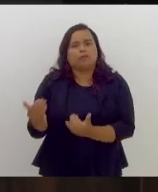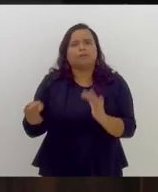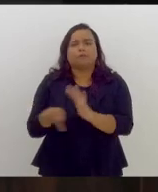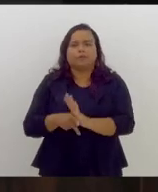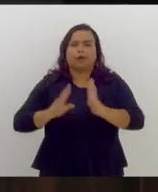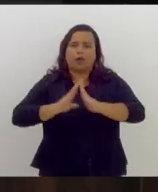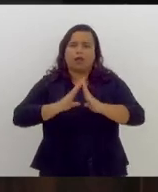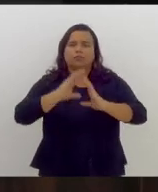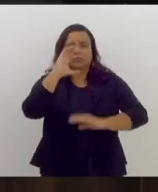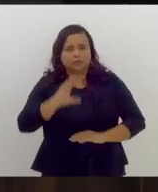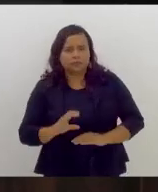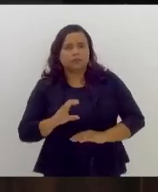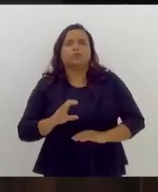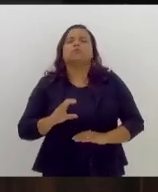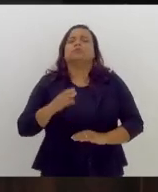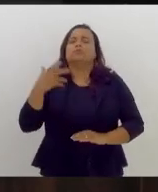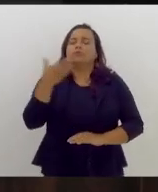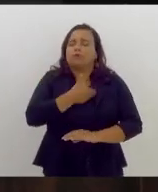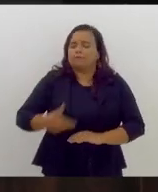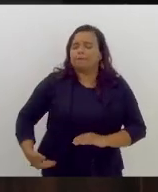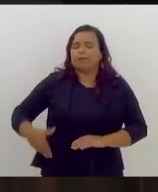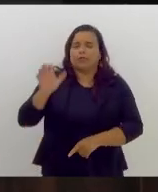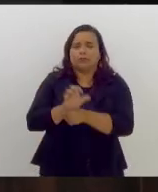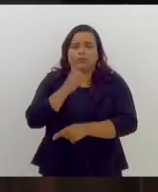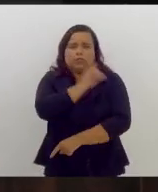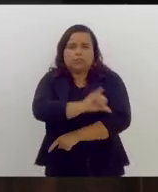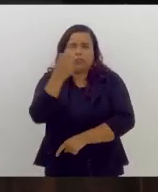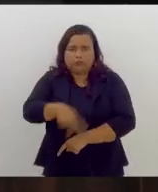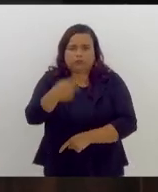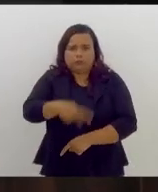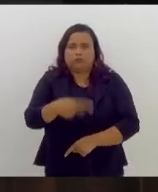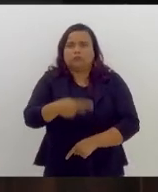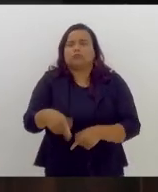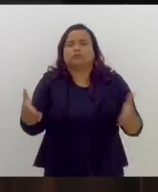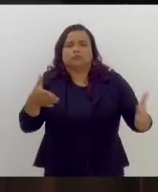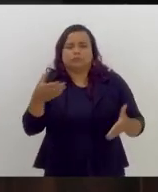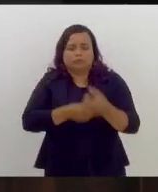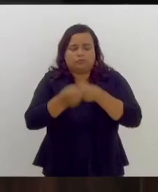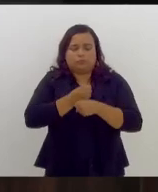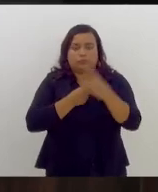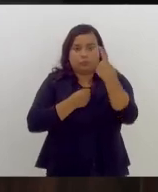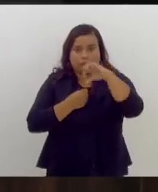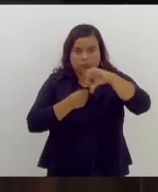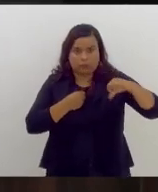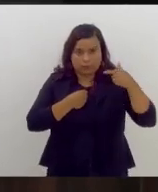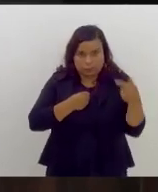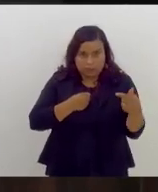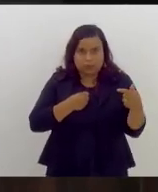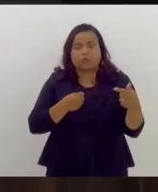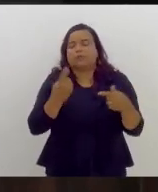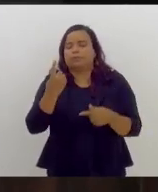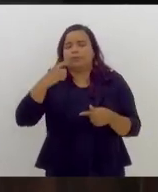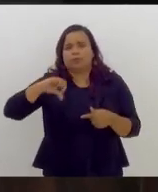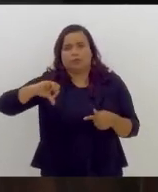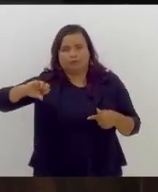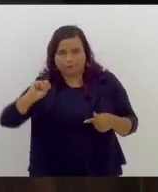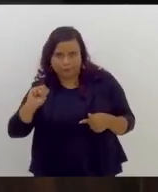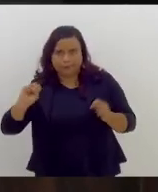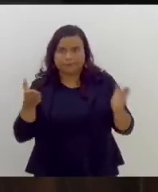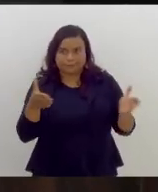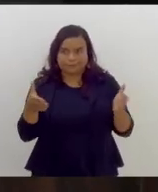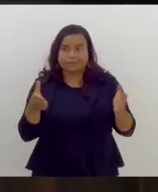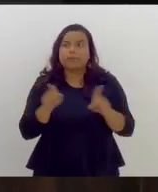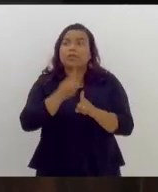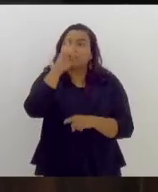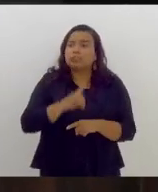Casa Civil, Governo do Estado do Rio de Janeiro, entre 97 e 1998. Diretor